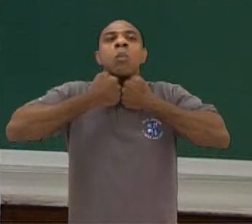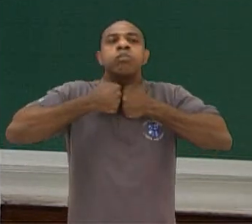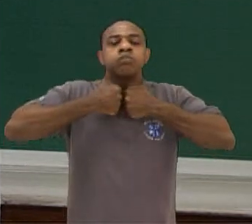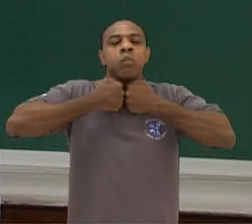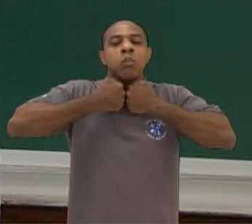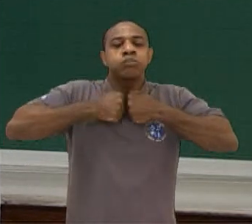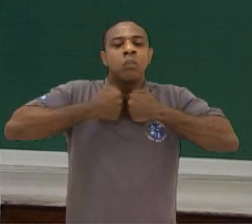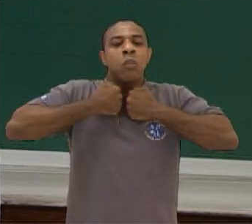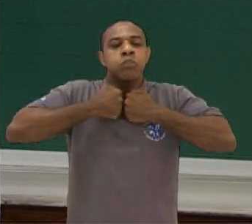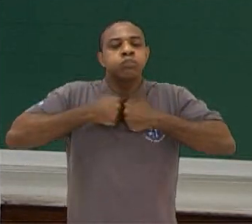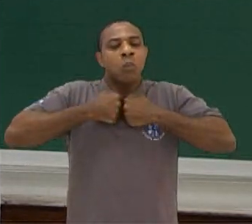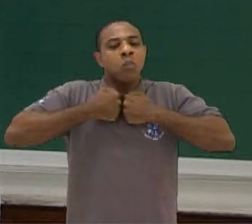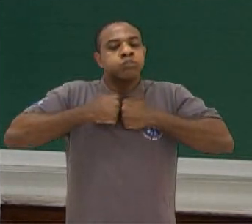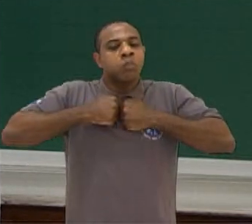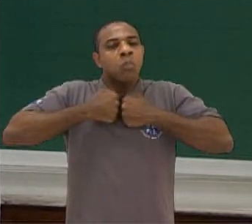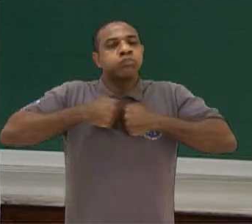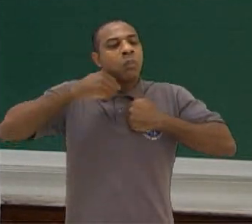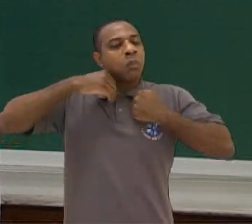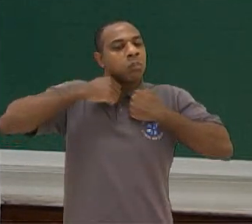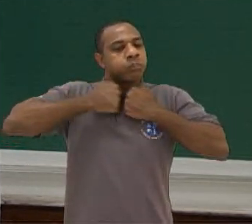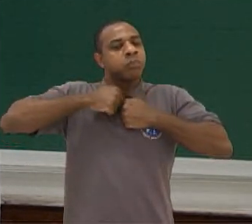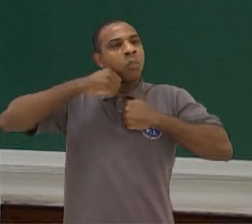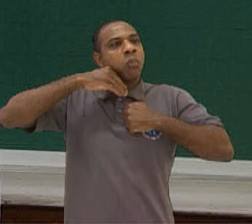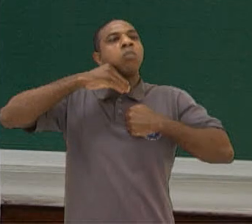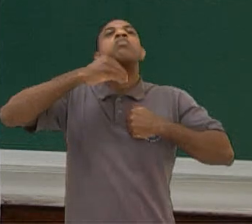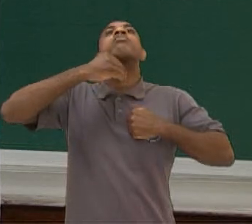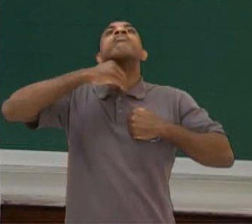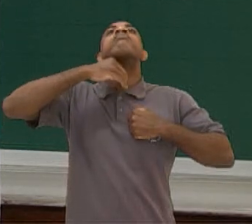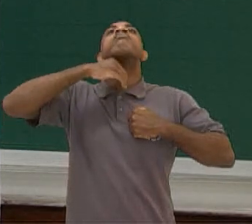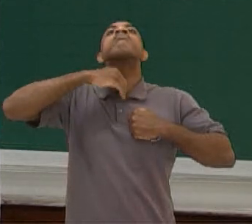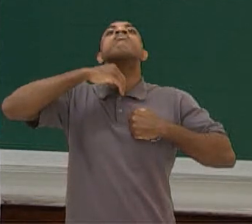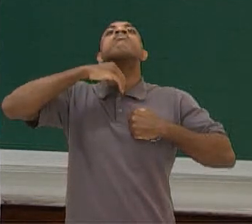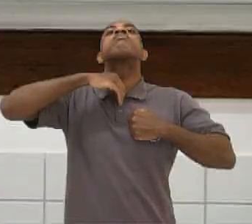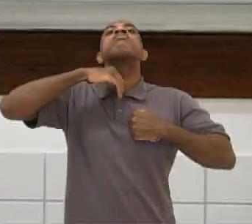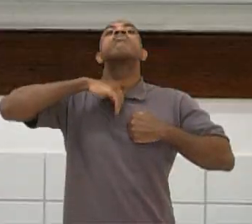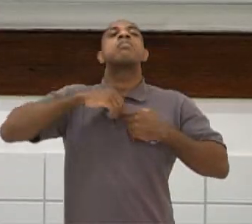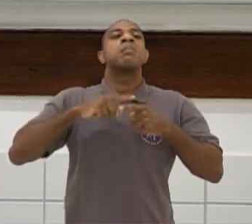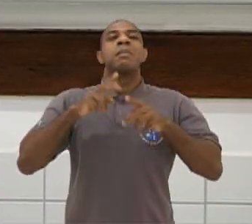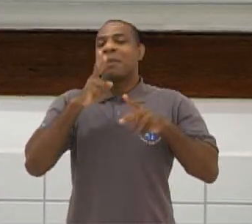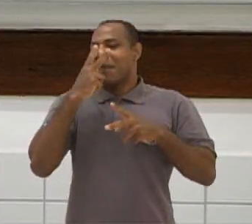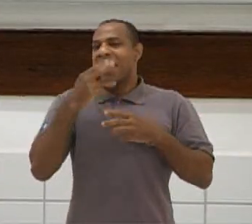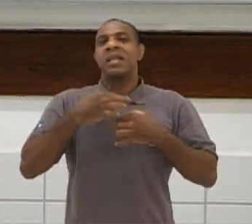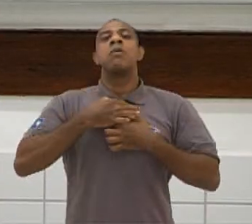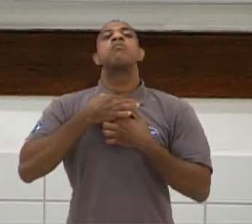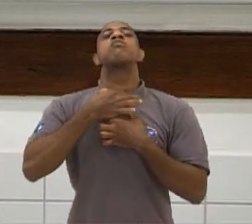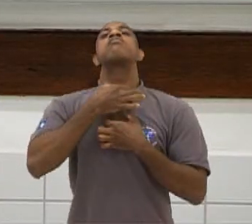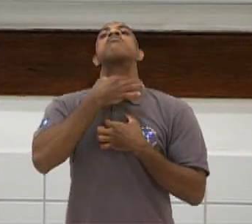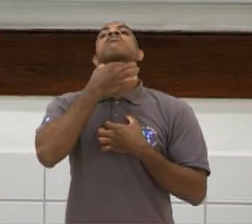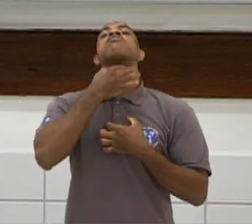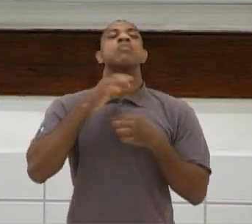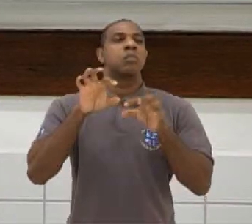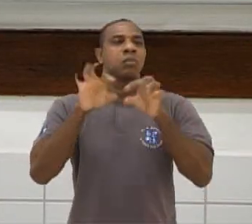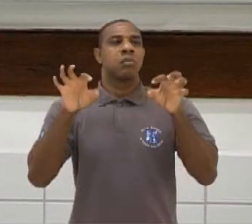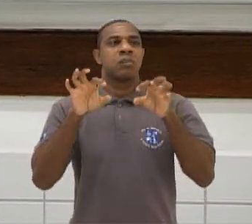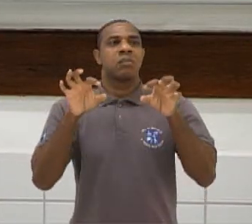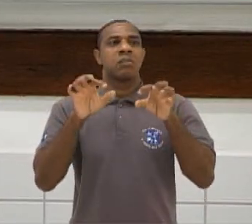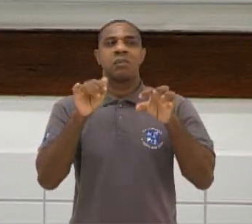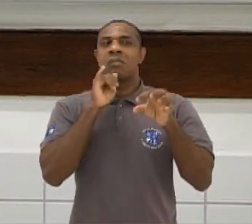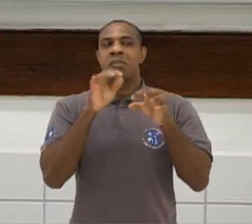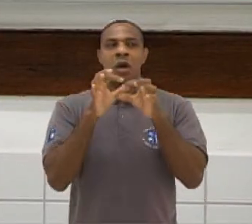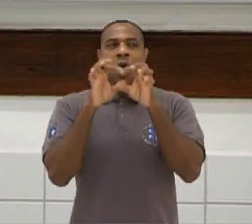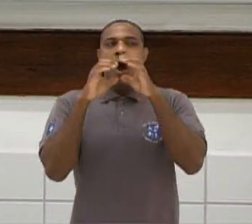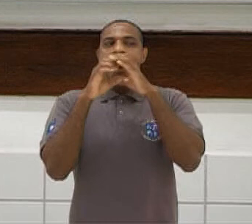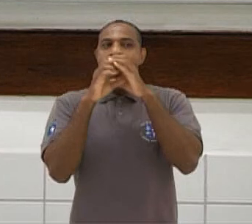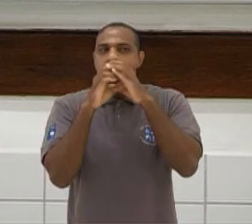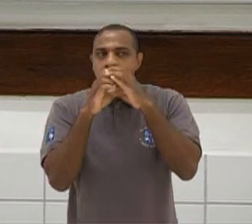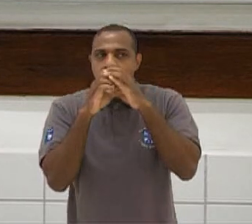direção ao seu estômago. Tá? É como se você tivesse, sabe aquelas bexigas compridas, pessoal? Tá? Aquelas bexigas que utilizam para fazer aqueles cachorrinhos,